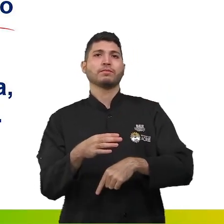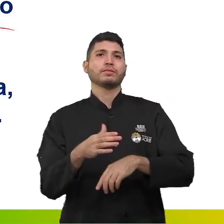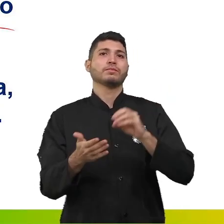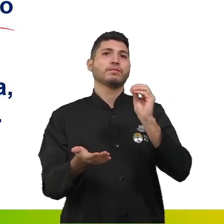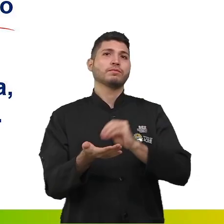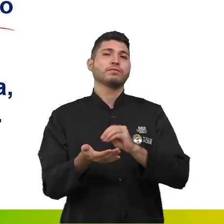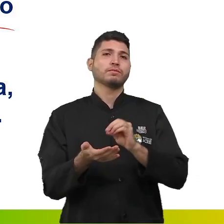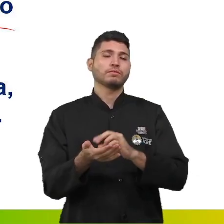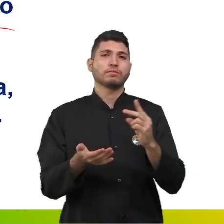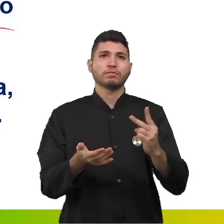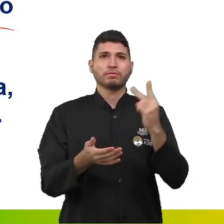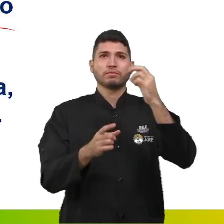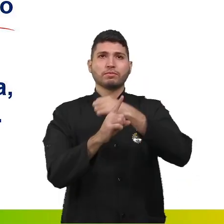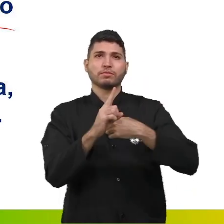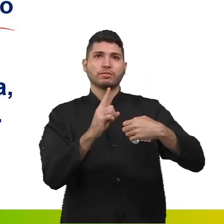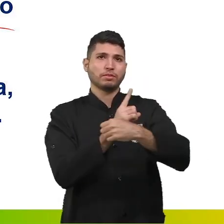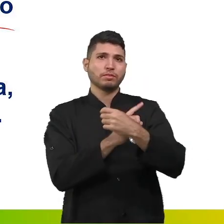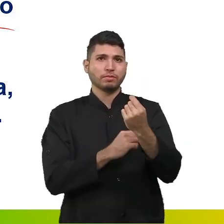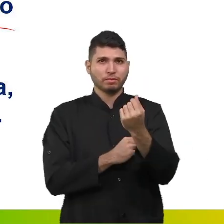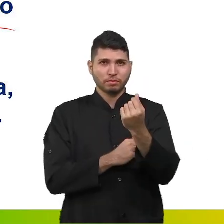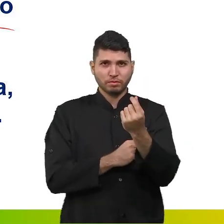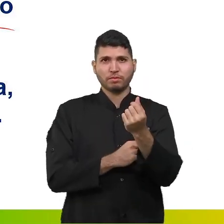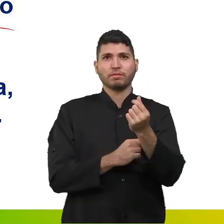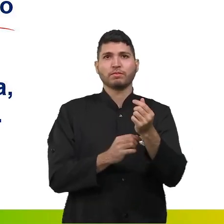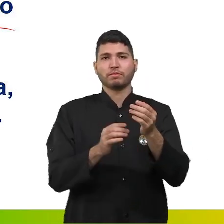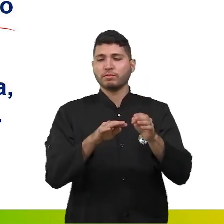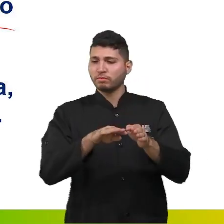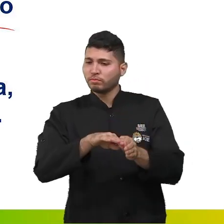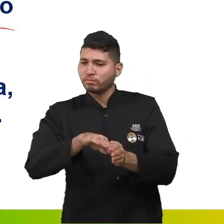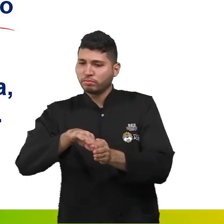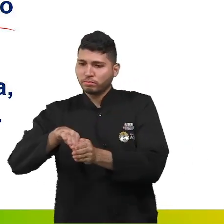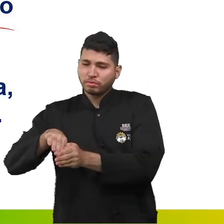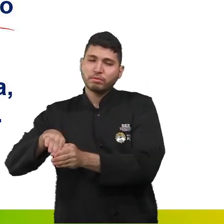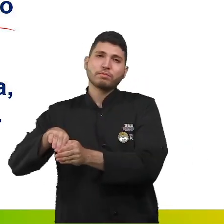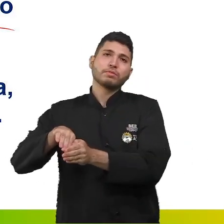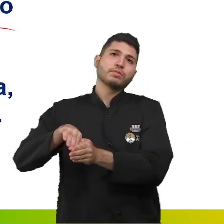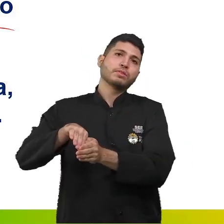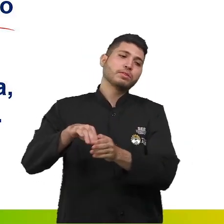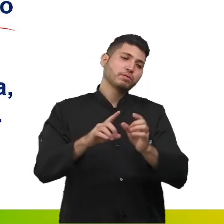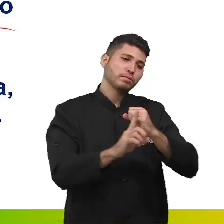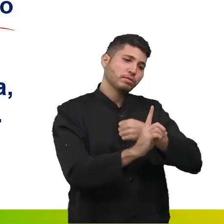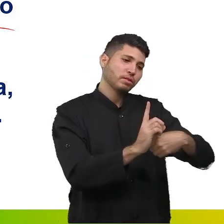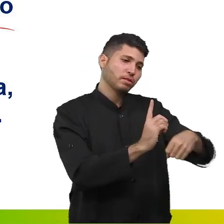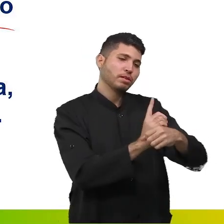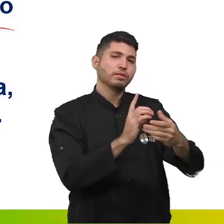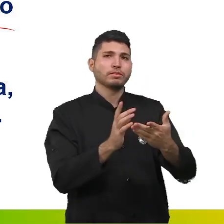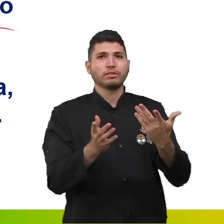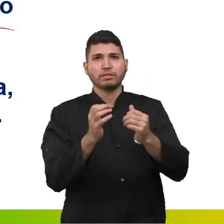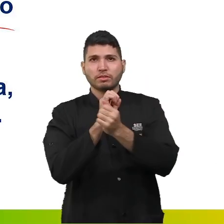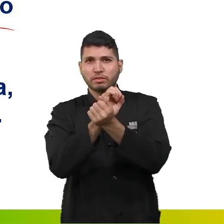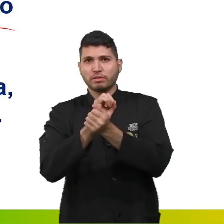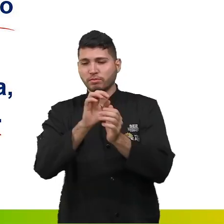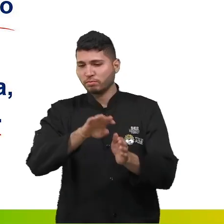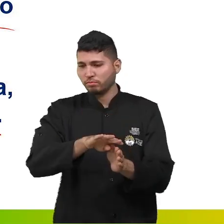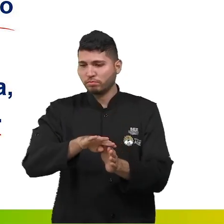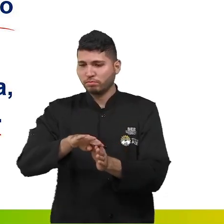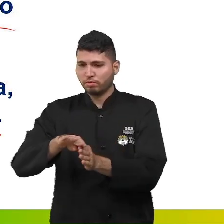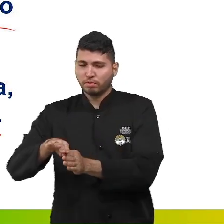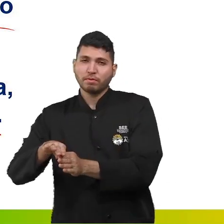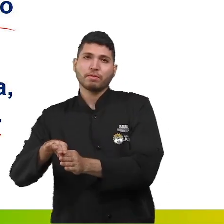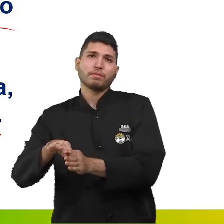marginalização social e econômica, perpetuando o quê? Desigualdades que persistem